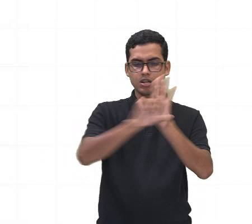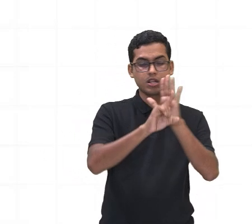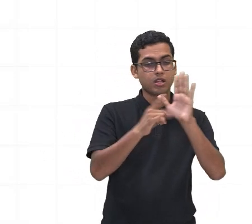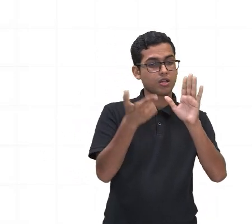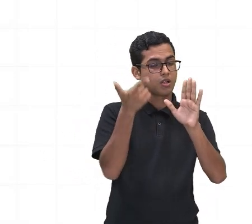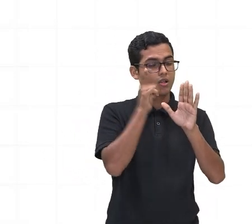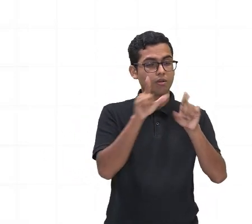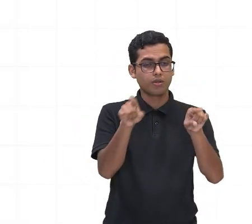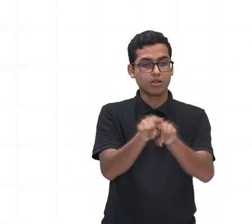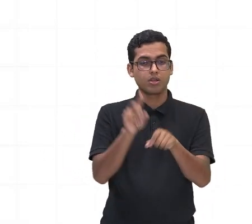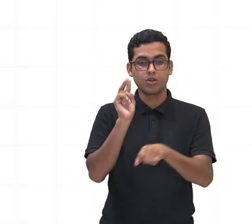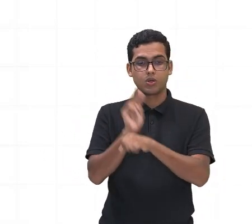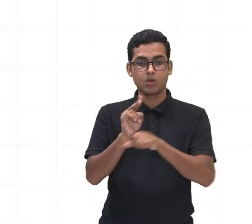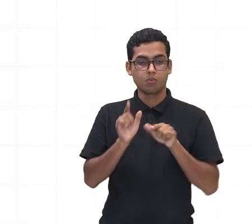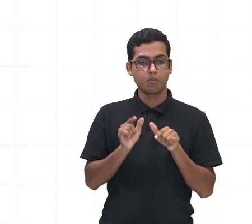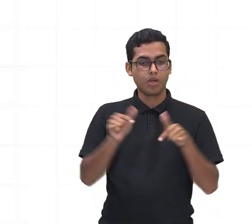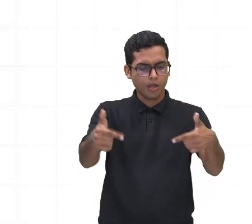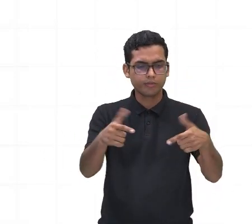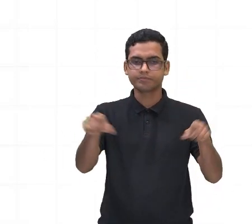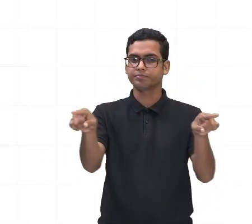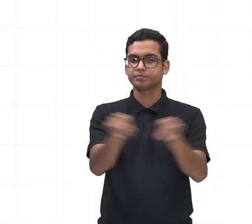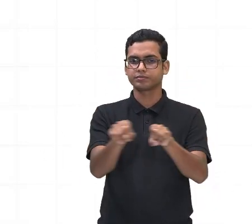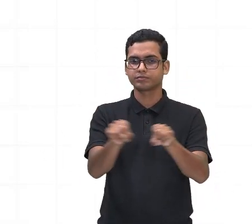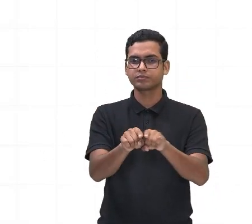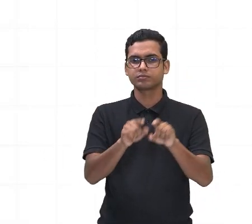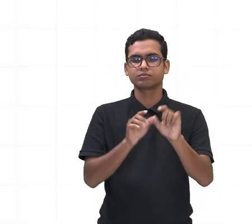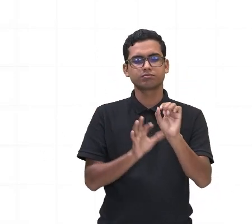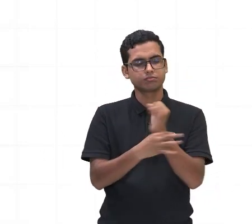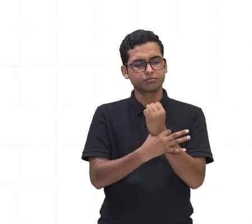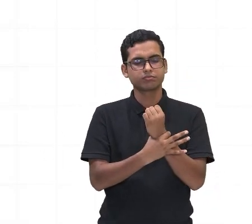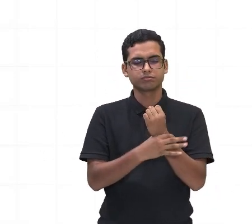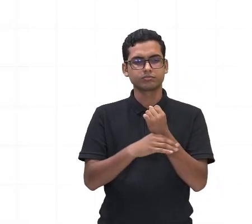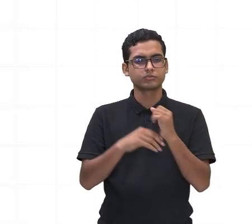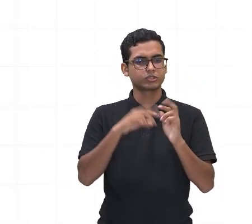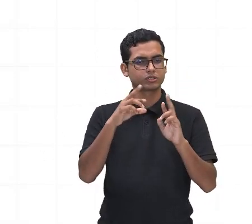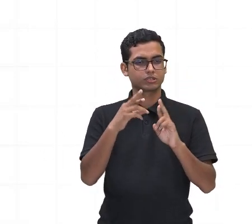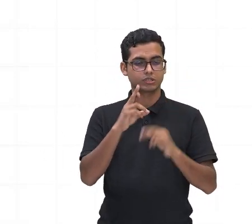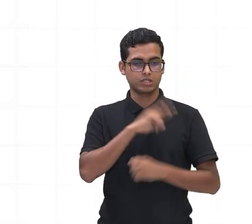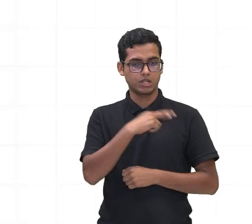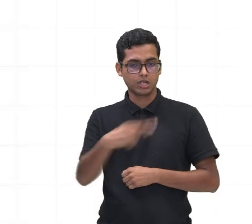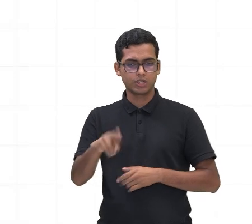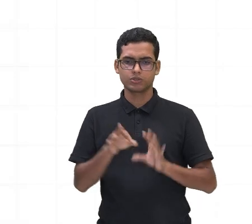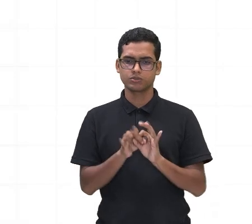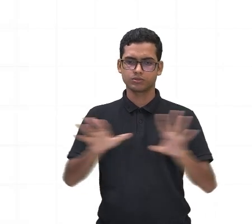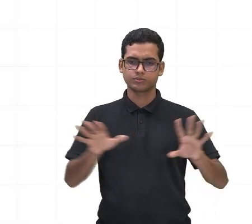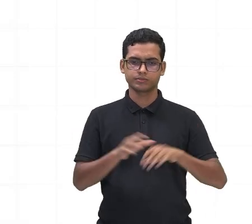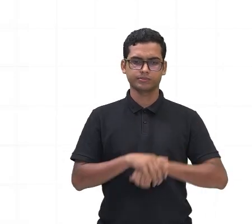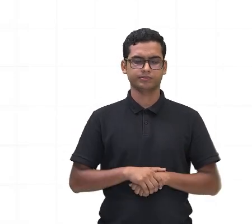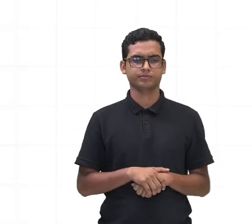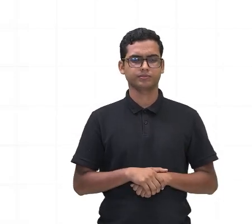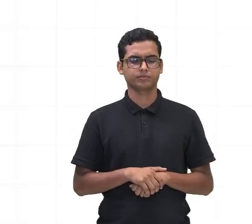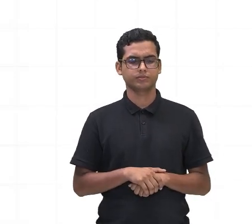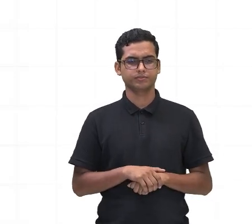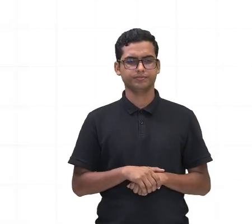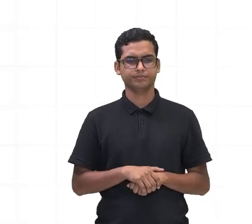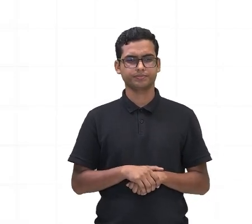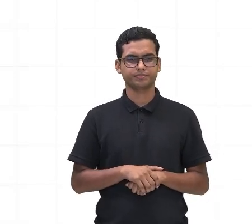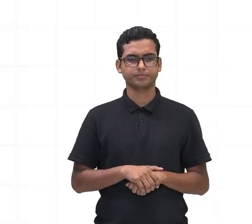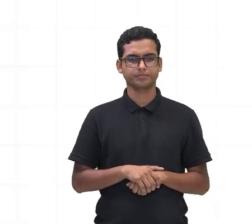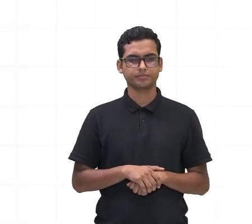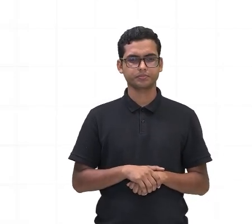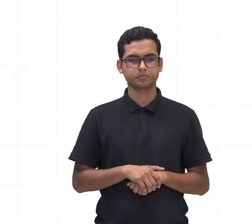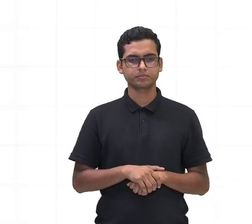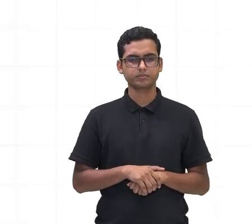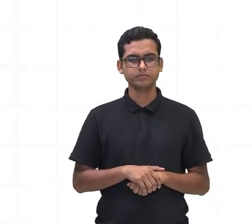intolerância religiosa. As leis que garantam a liberdade religiosa. Vamos ver o próximo. Mediar